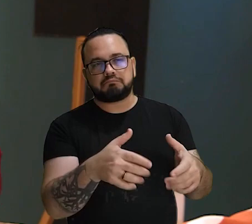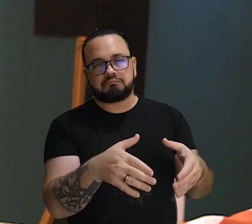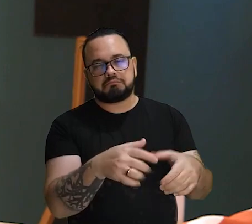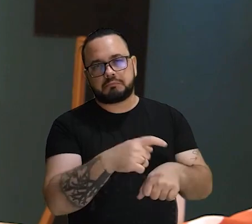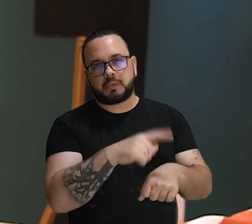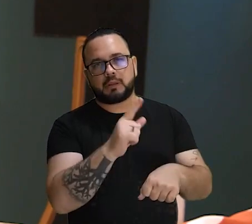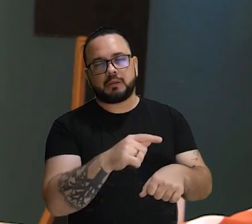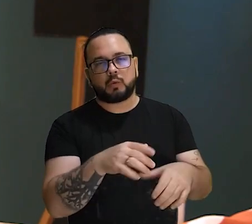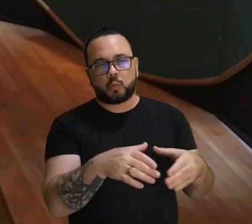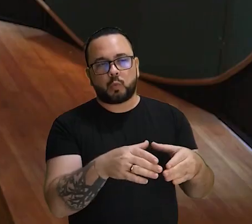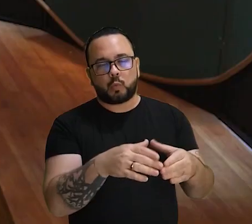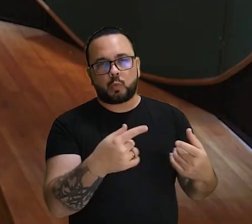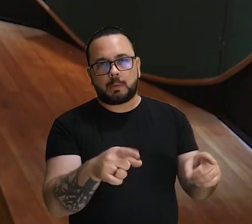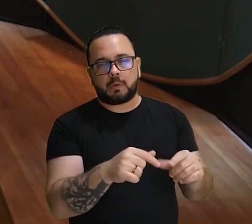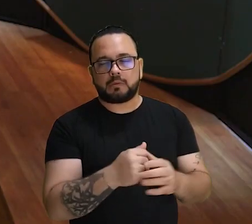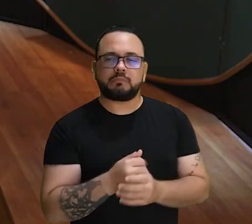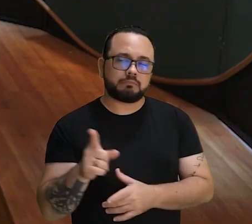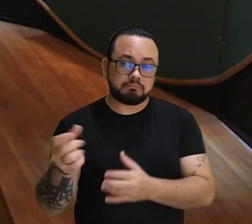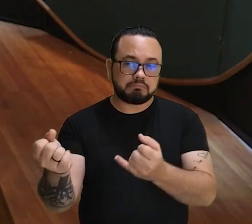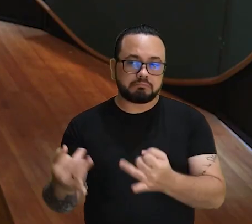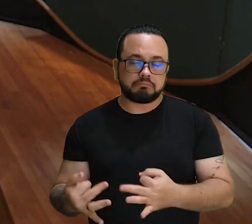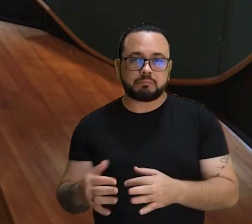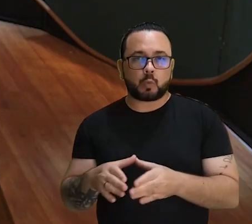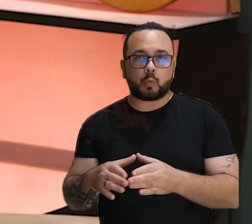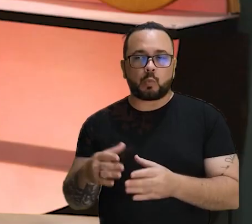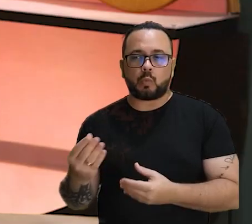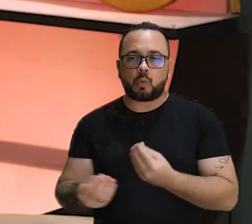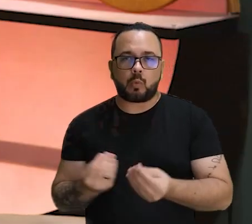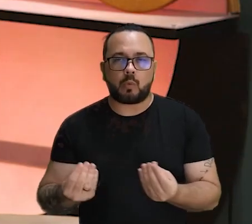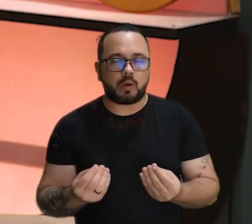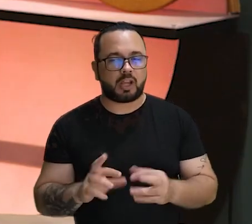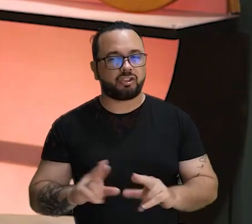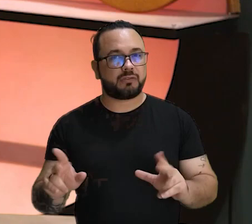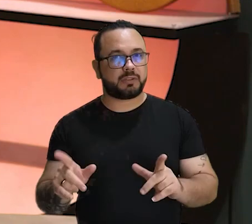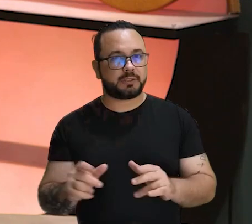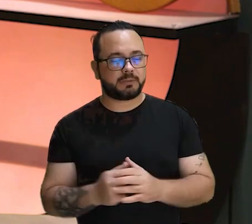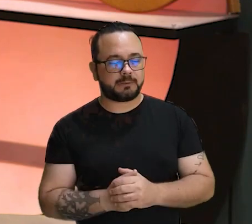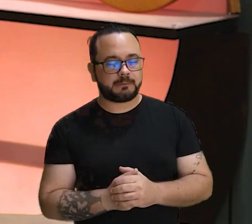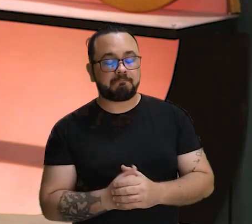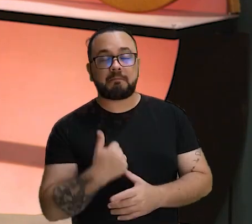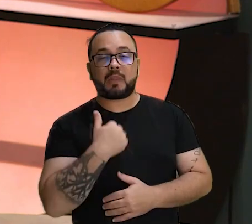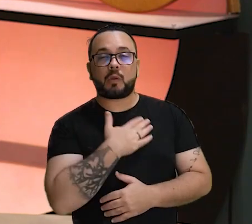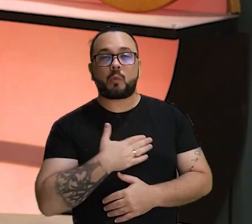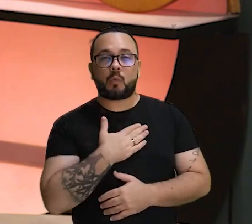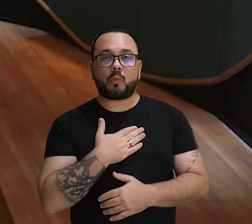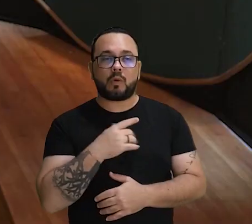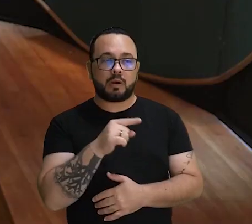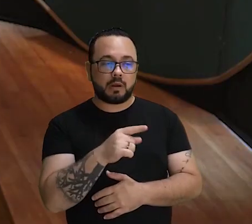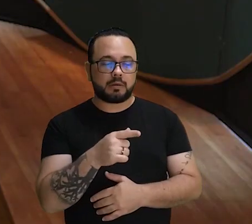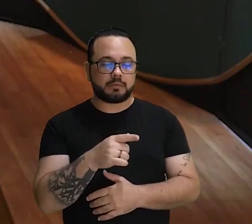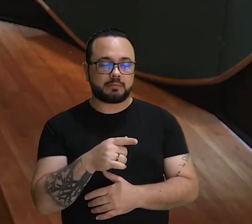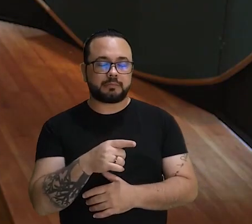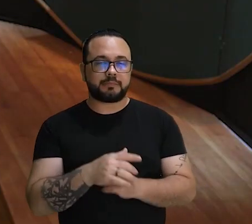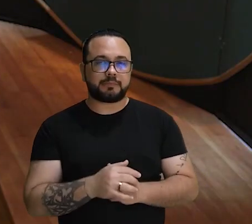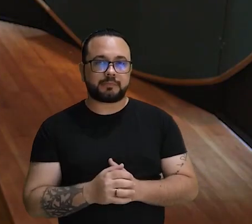trio, né? Sim, inclusive fala um pouco da formação desse disco aqui. Falo sim, que não falo é nada sim. Convencional. Eu gosto muito de explorar essa